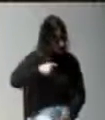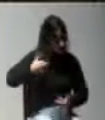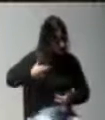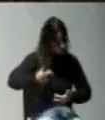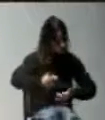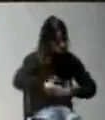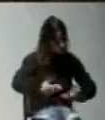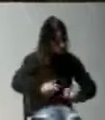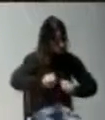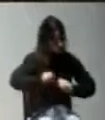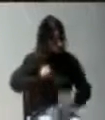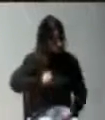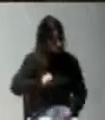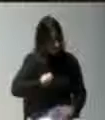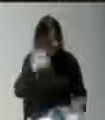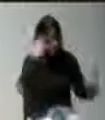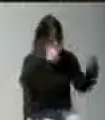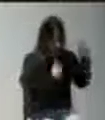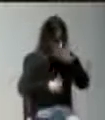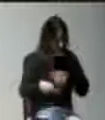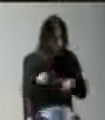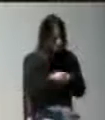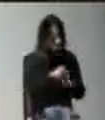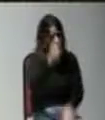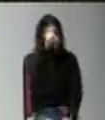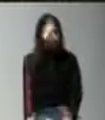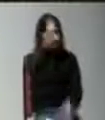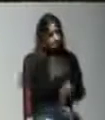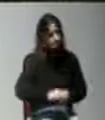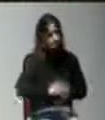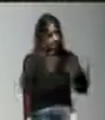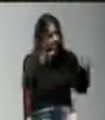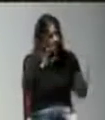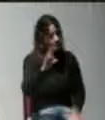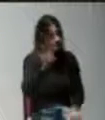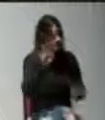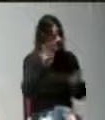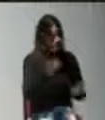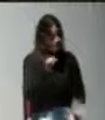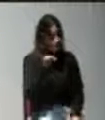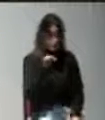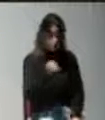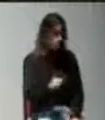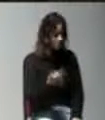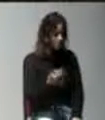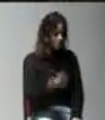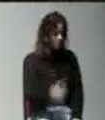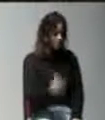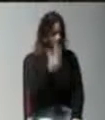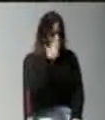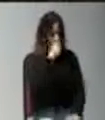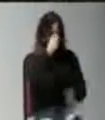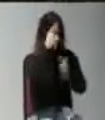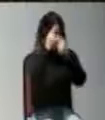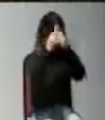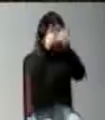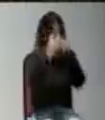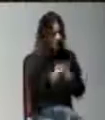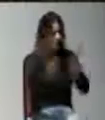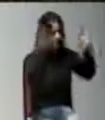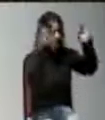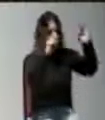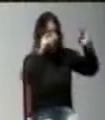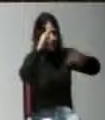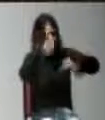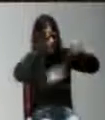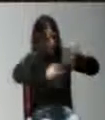de beleza, de pensamento libertário. Mas, com isso, não pretendemos qualquer ideia de salvação ou